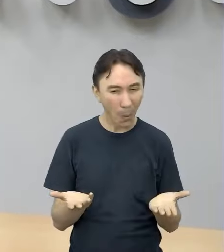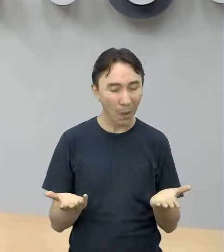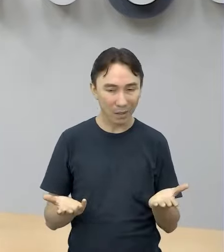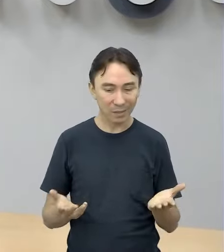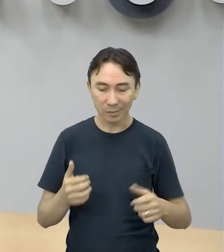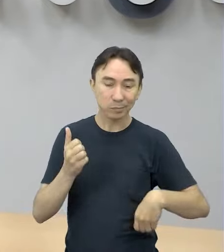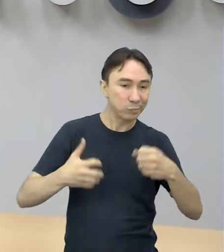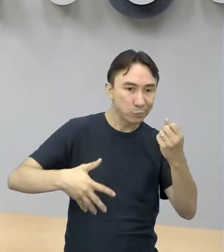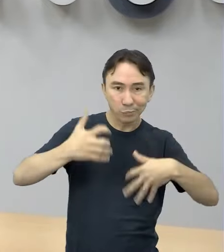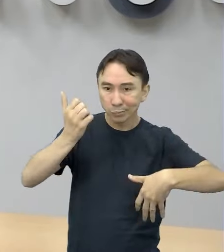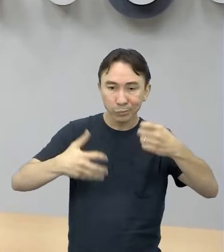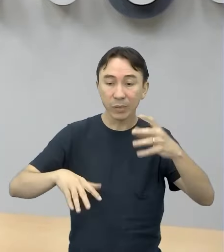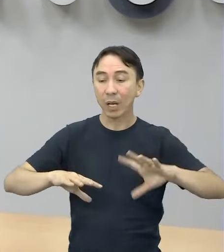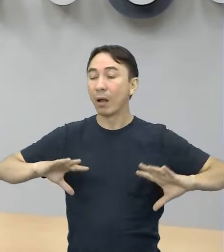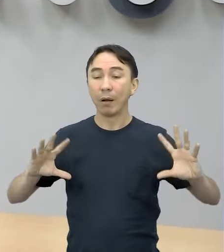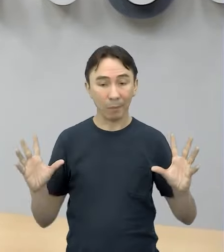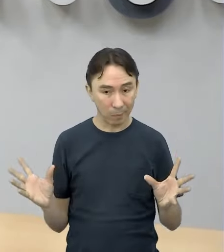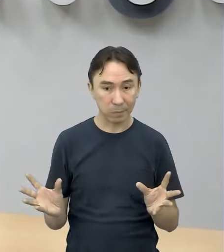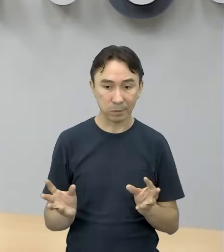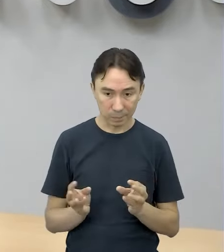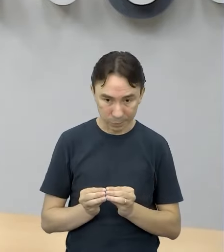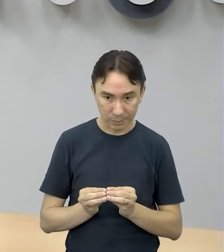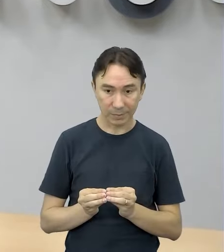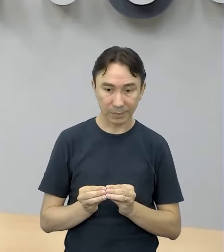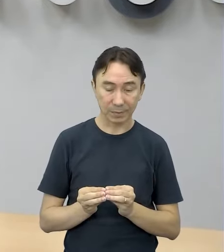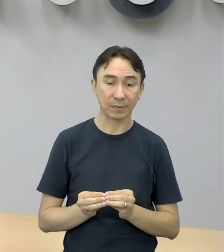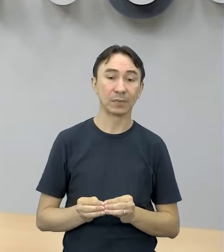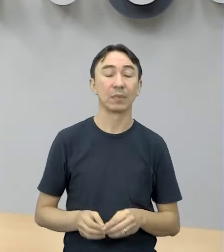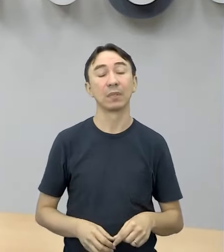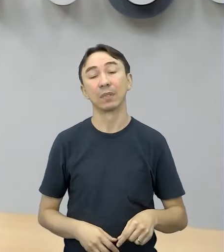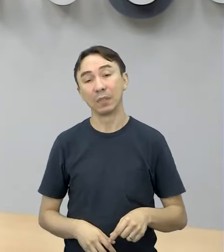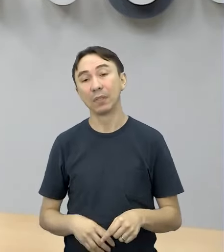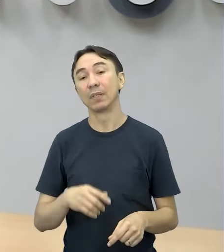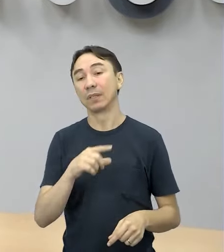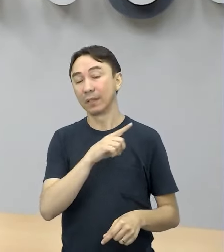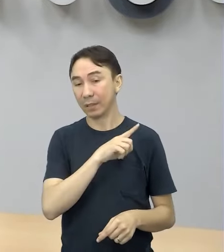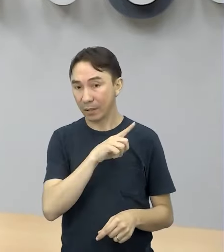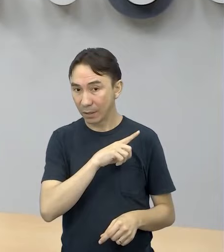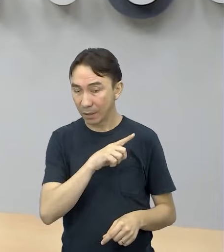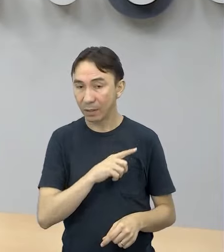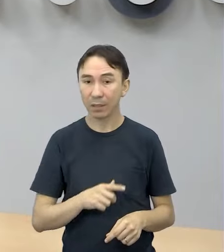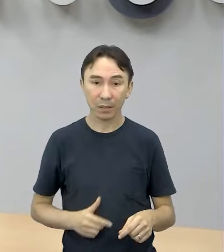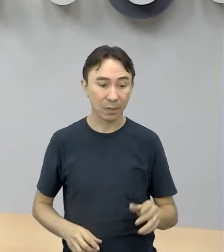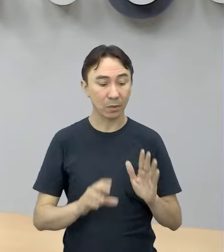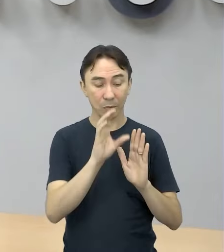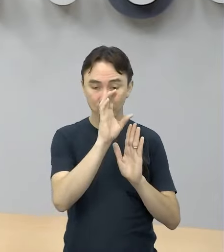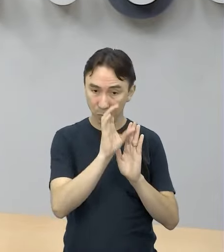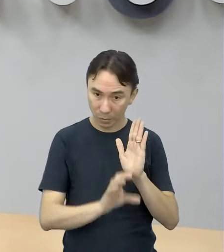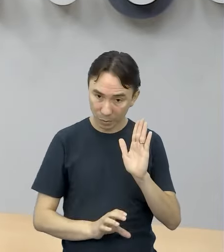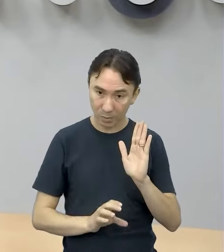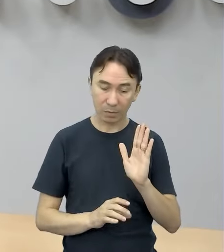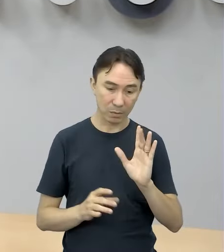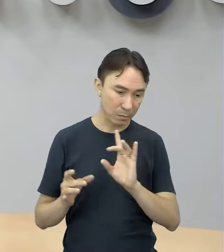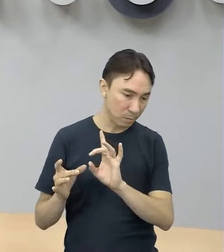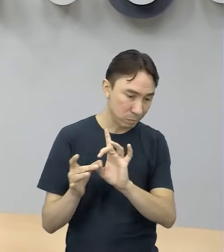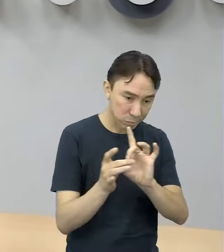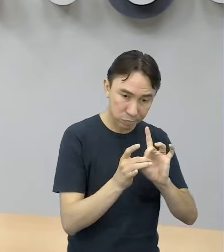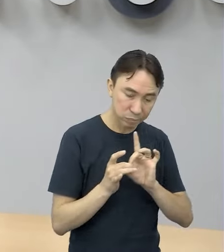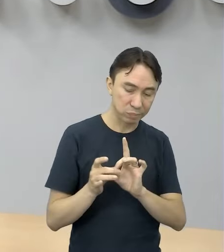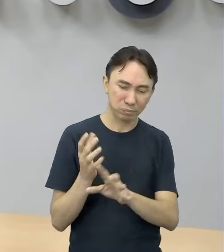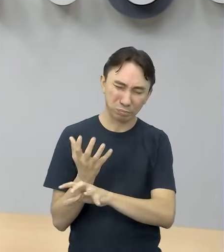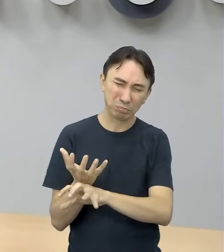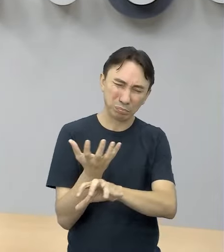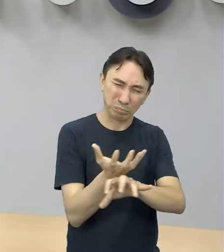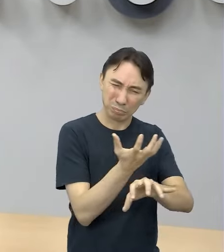trabalhou aqui hoje é o seguinte: a gente deu ênfase, então, à integração curricular do ponto de vista das atividades e dos boxes integradores ali,